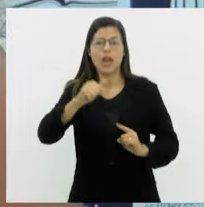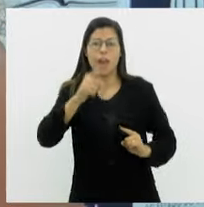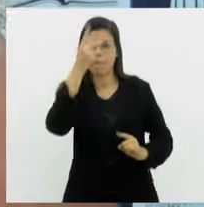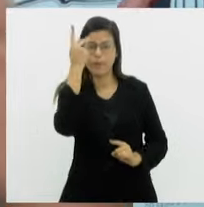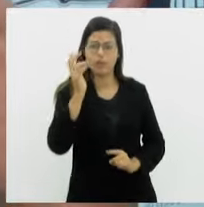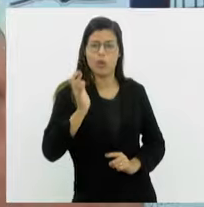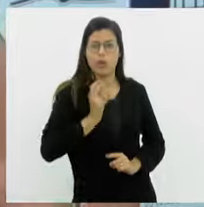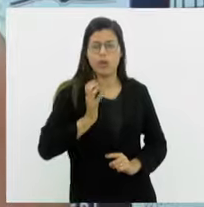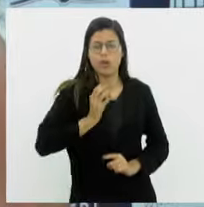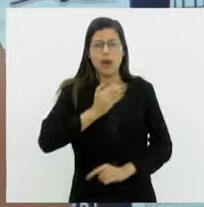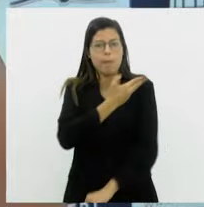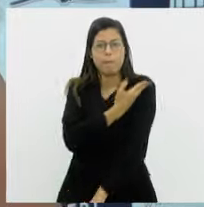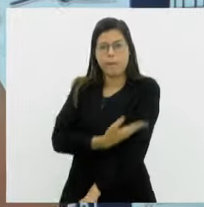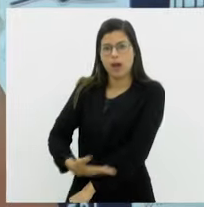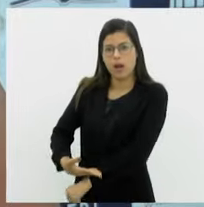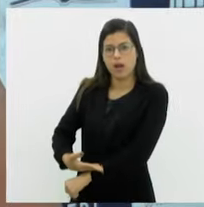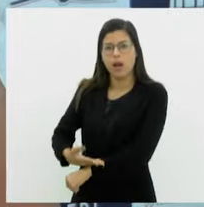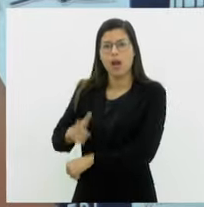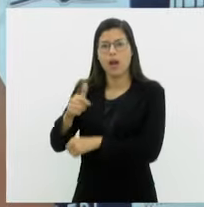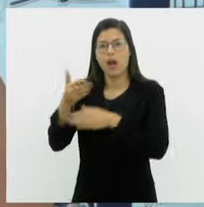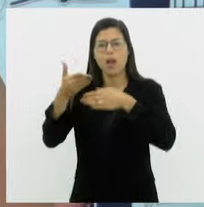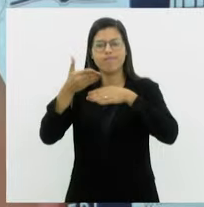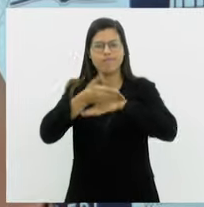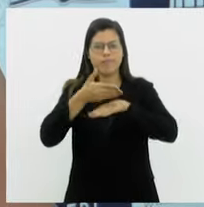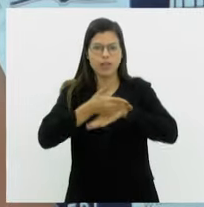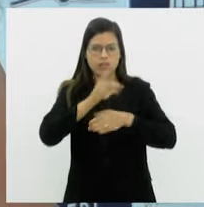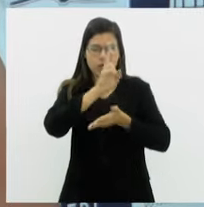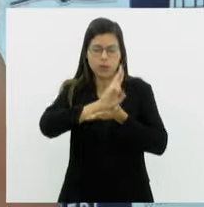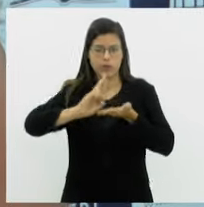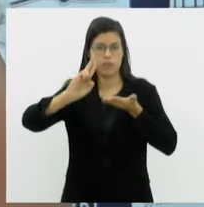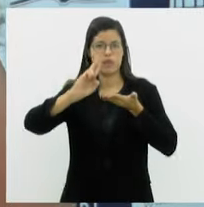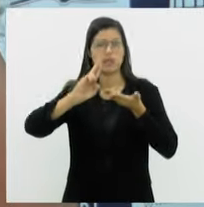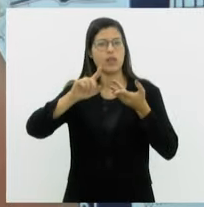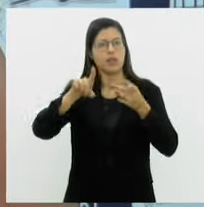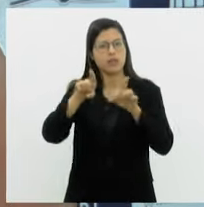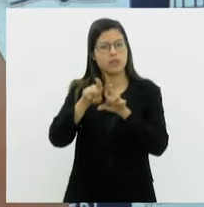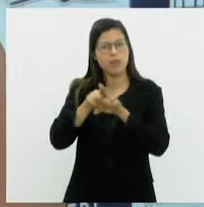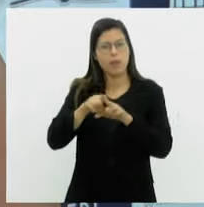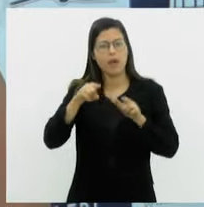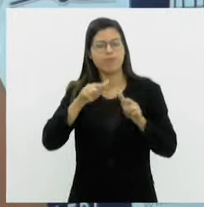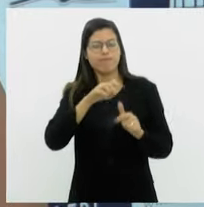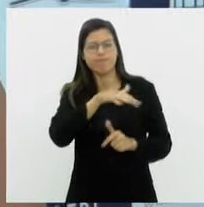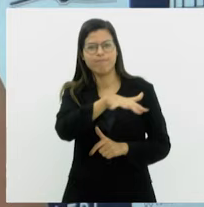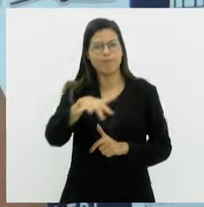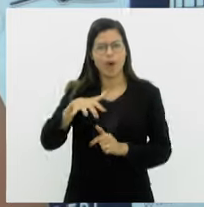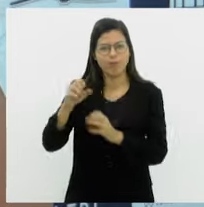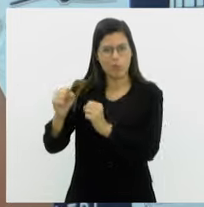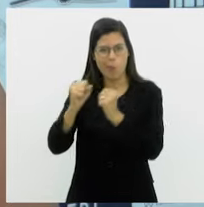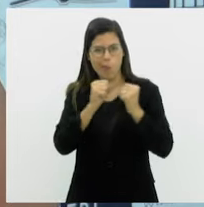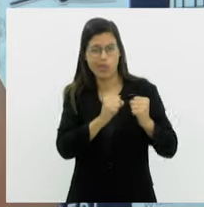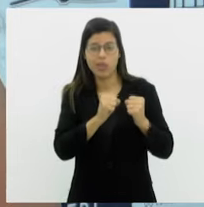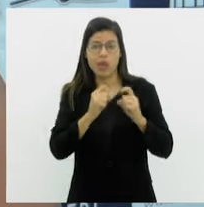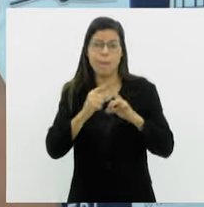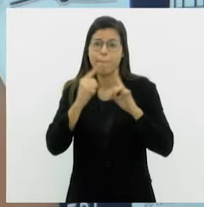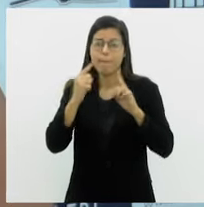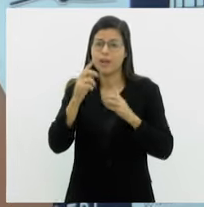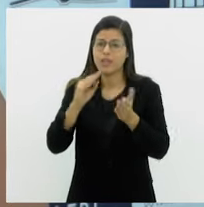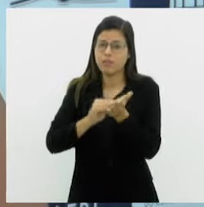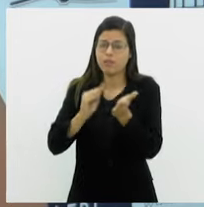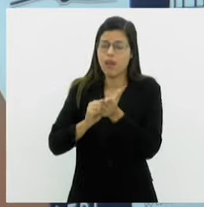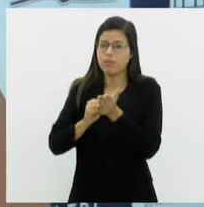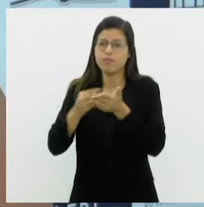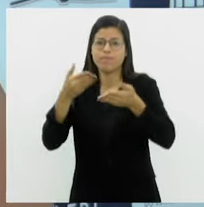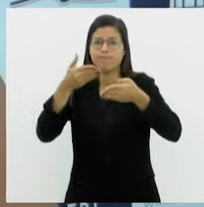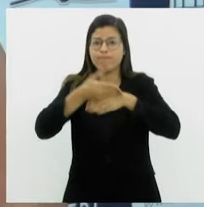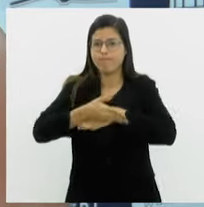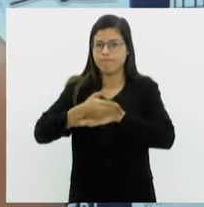que acessa a universidade, que está nos espaços de poder, e ainda a gente não estar nesse lugar, né? E isso